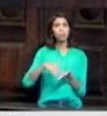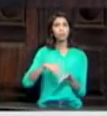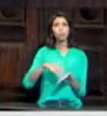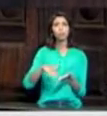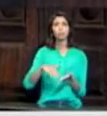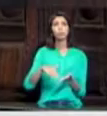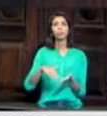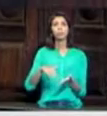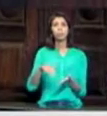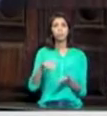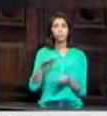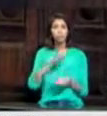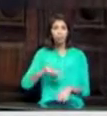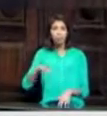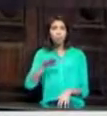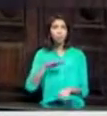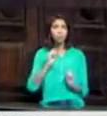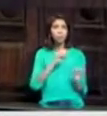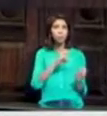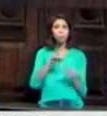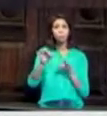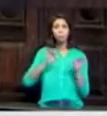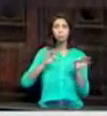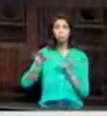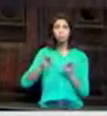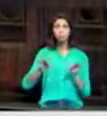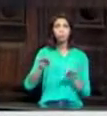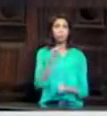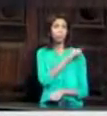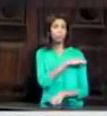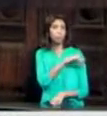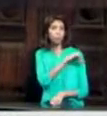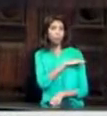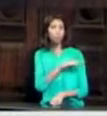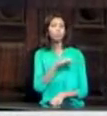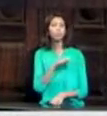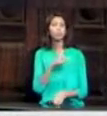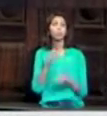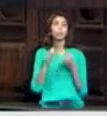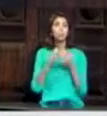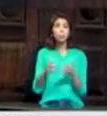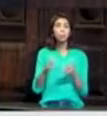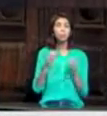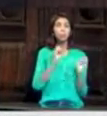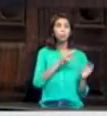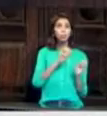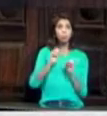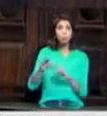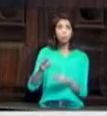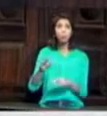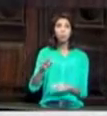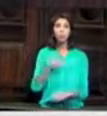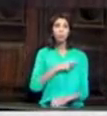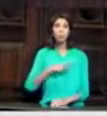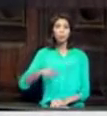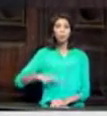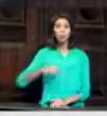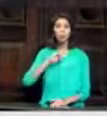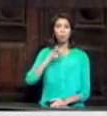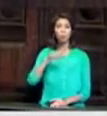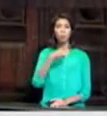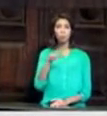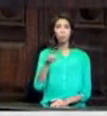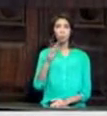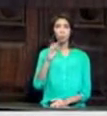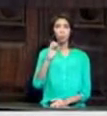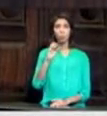na área de educação de projetos especiais no Rio de Janeiro, ministro da educação do presidente João Goulart. Portanto, eu quero